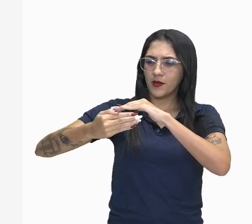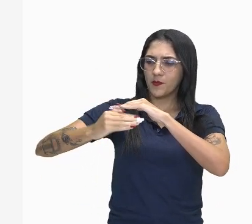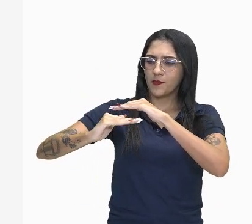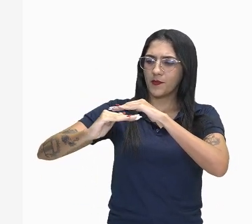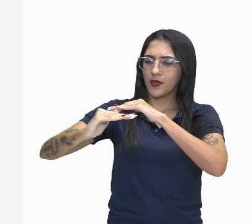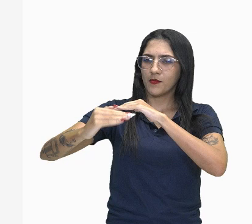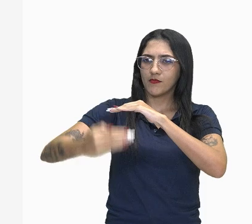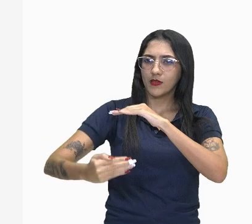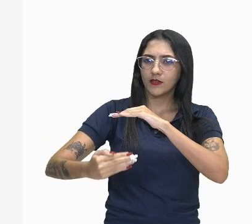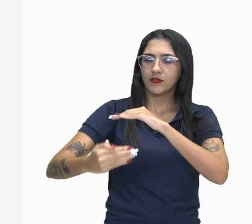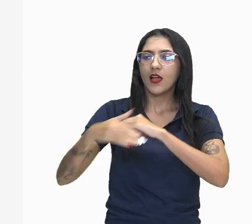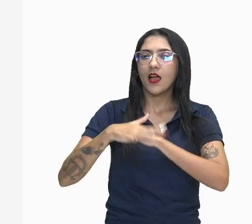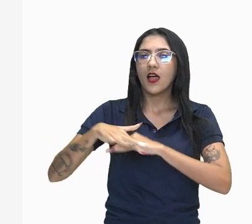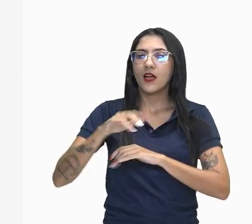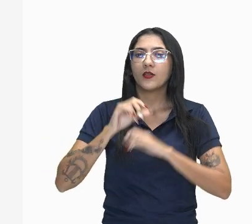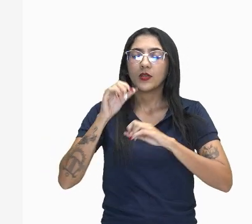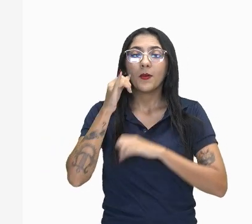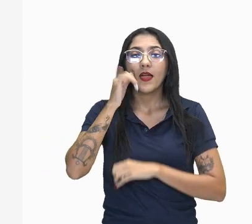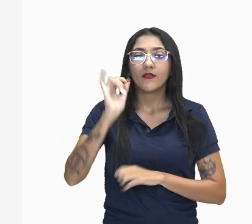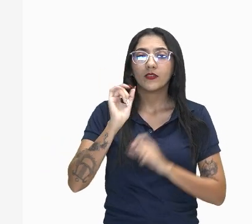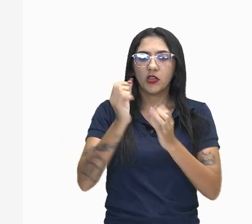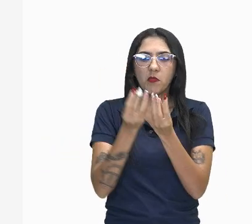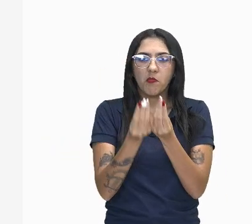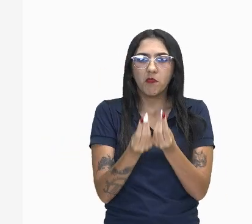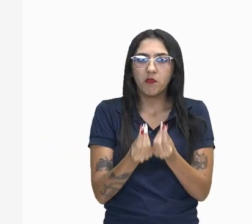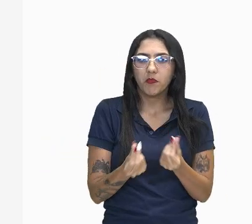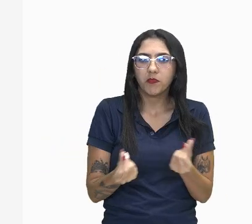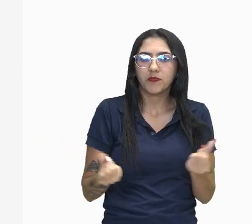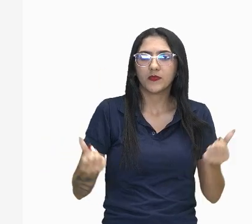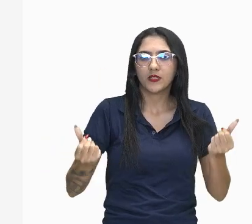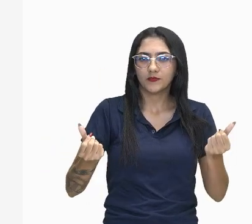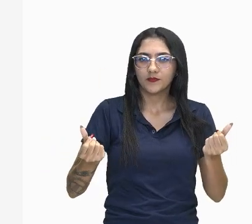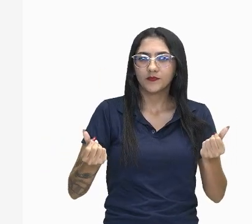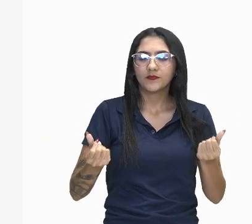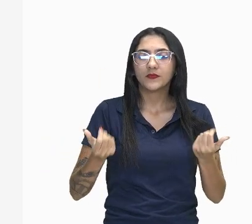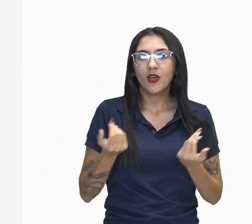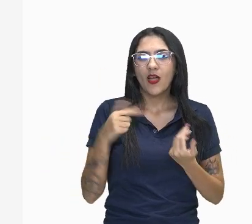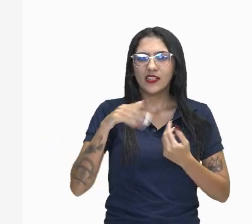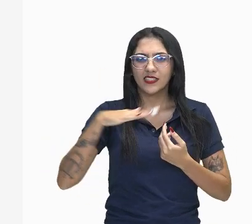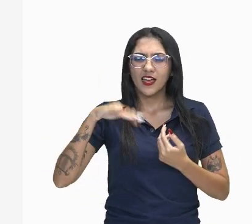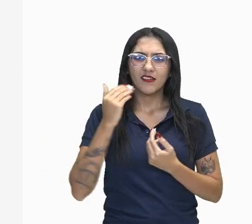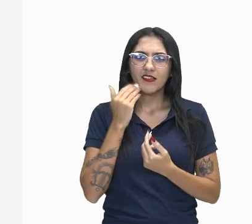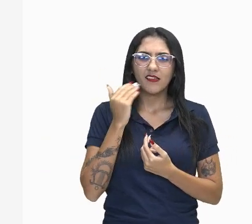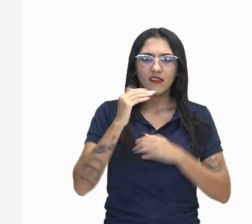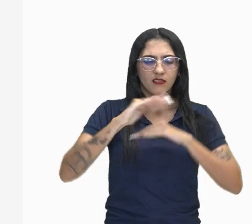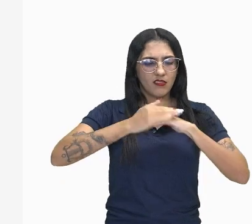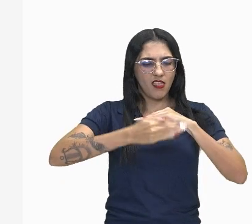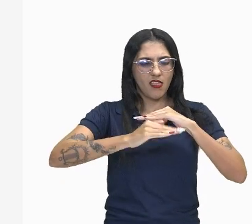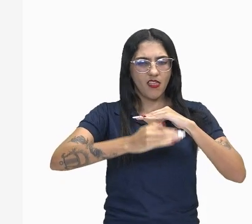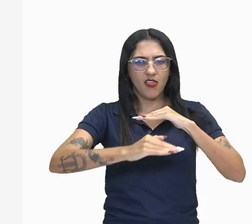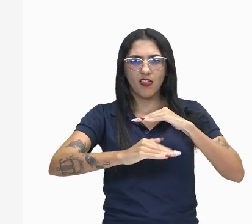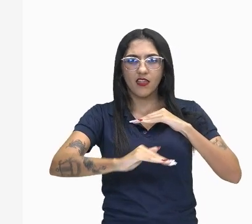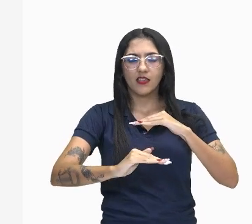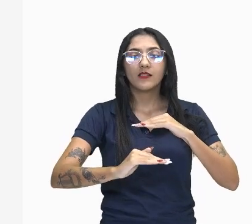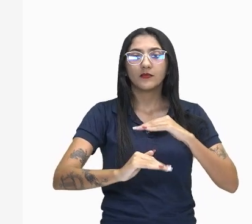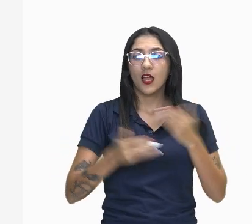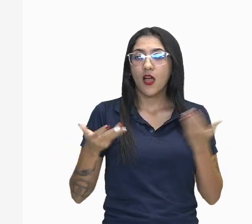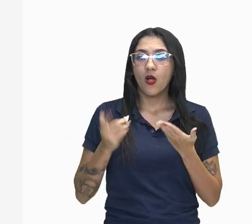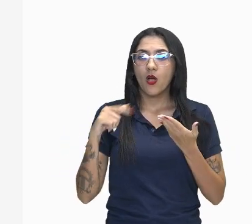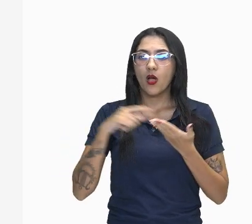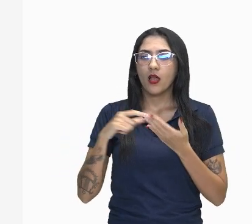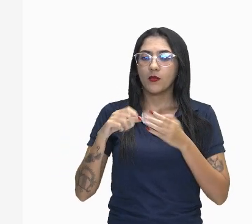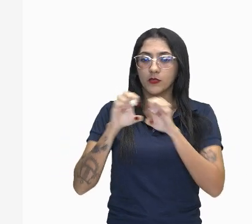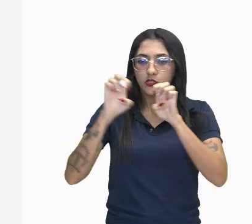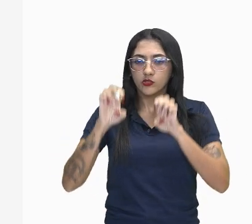evitar o quê? A erosão, essas áreas de relevo que a gente pode observar aí na imagem, né?